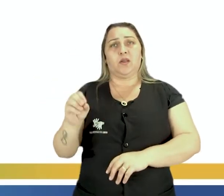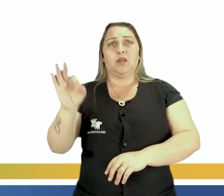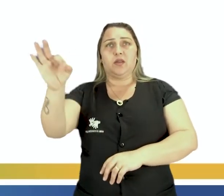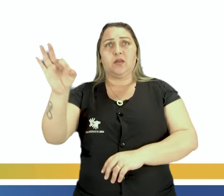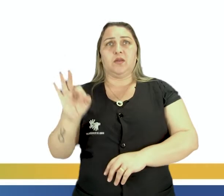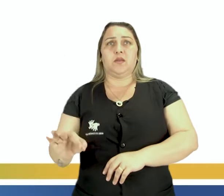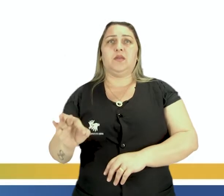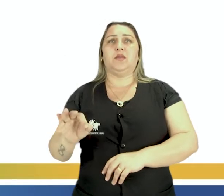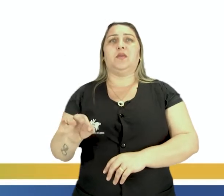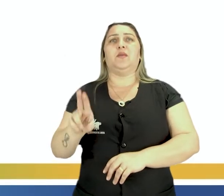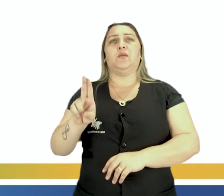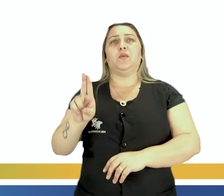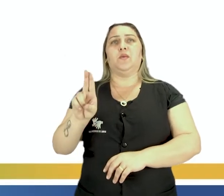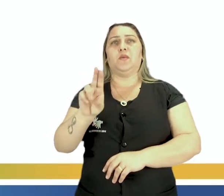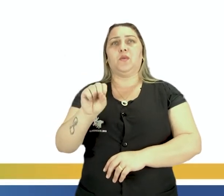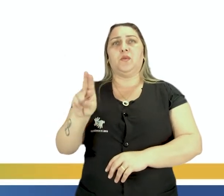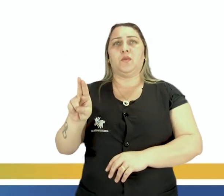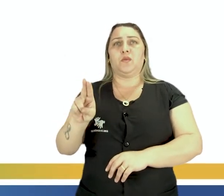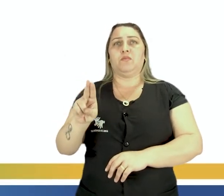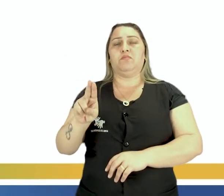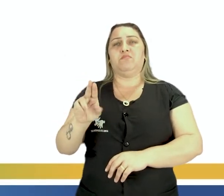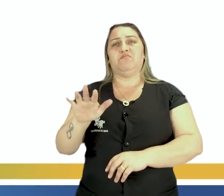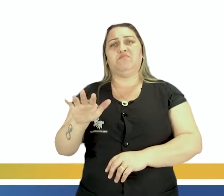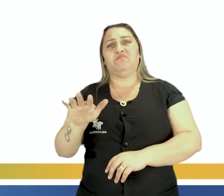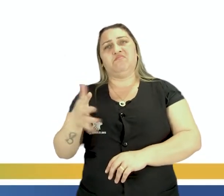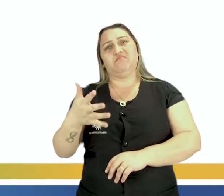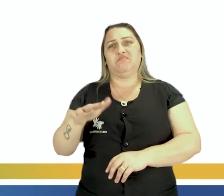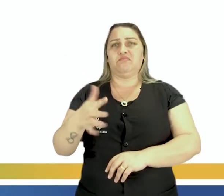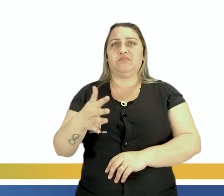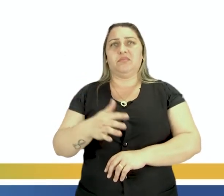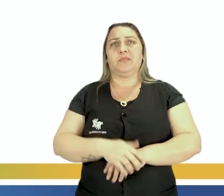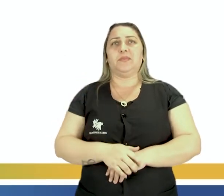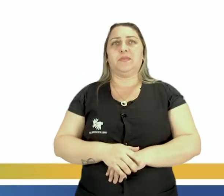90%, usually, geralmente.